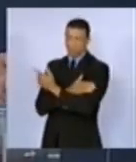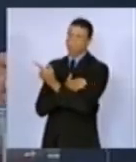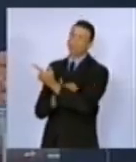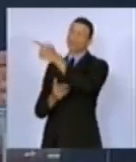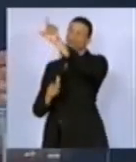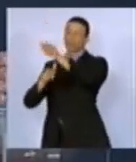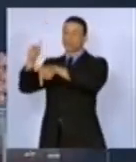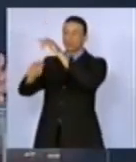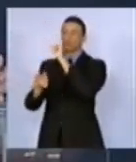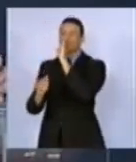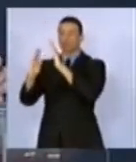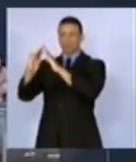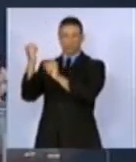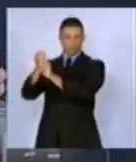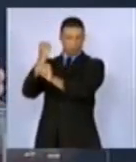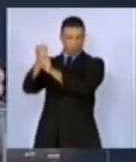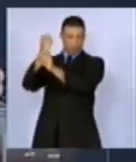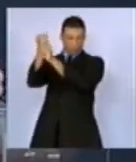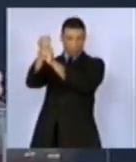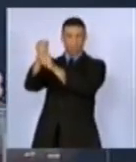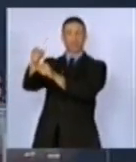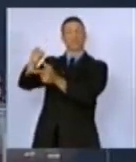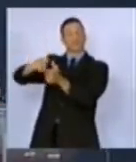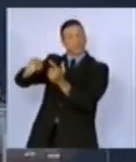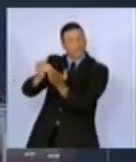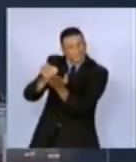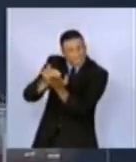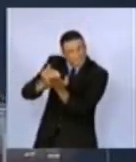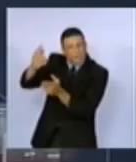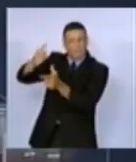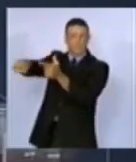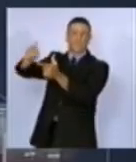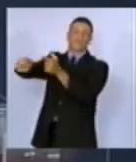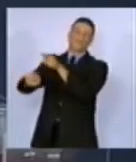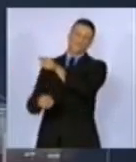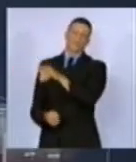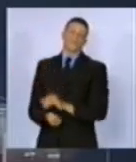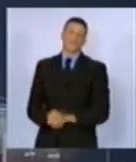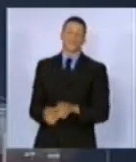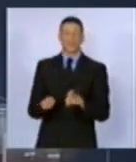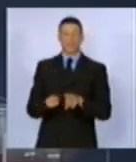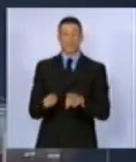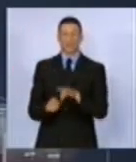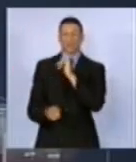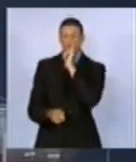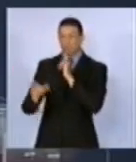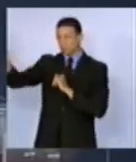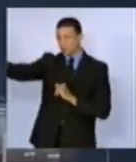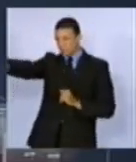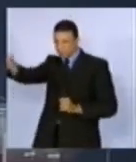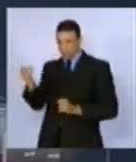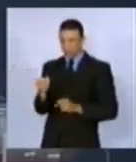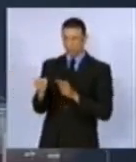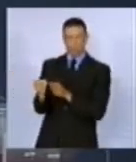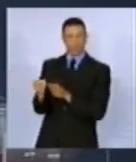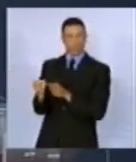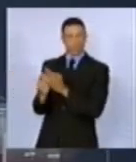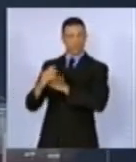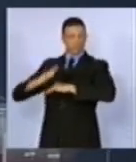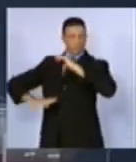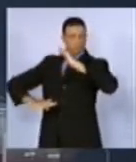construção civil que está começando a viver uma crise e segundo porque nós estamos pegando trabalhadores que não t uma